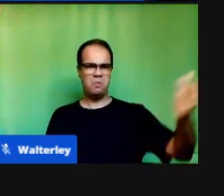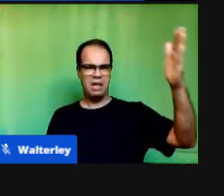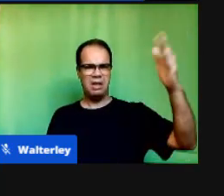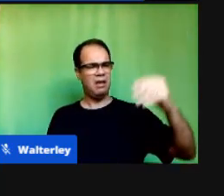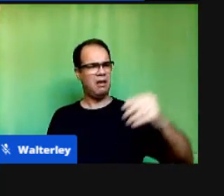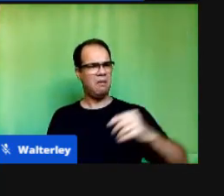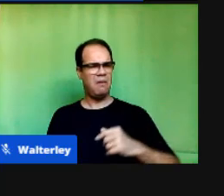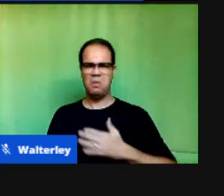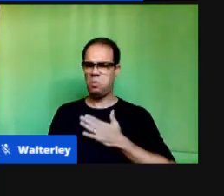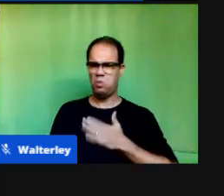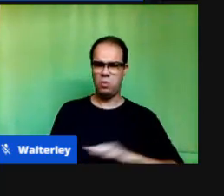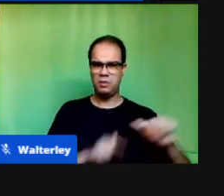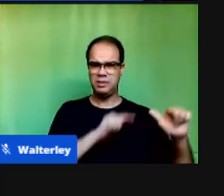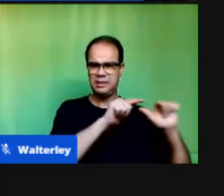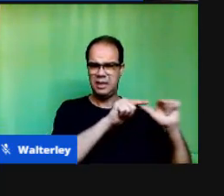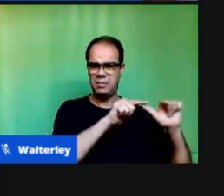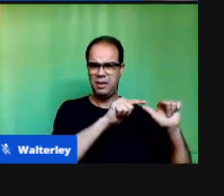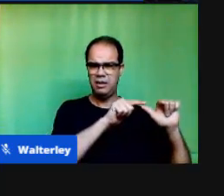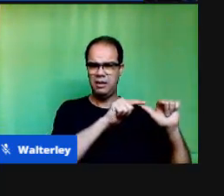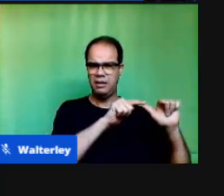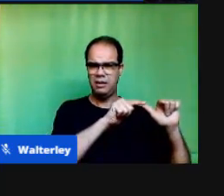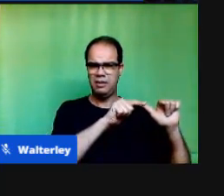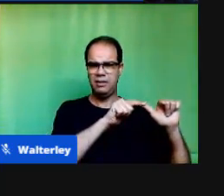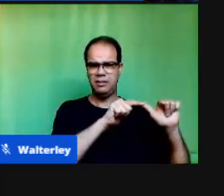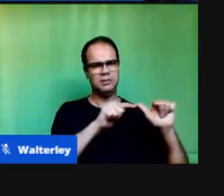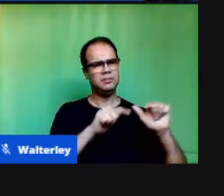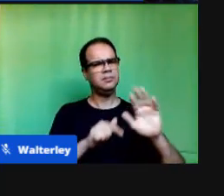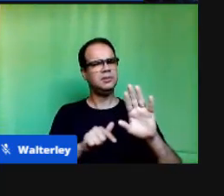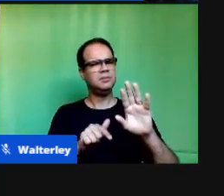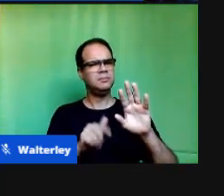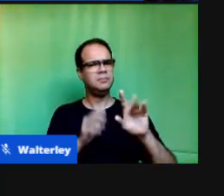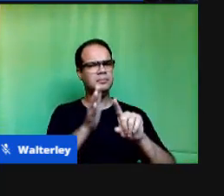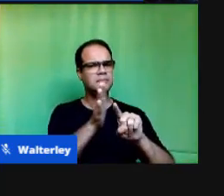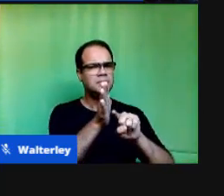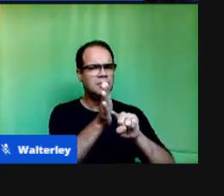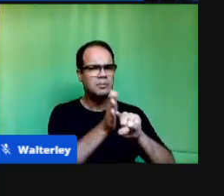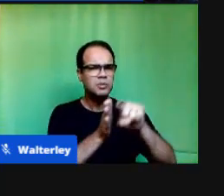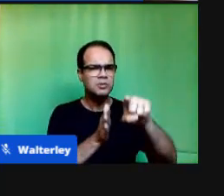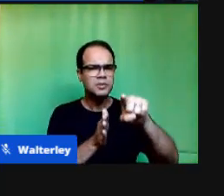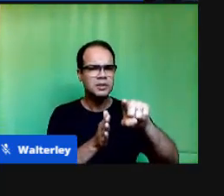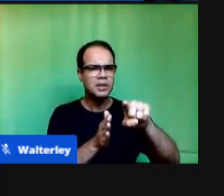que você está fazendo para mudar isso?